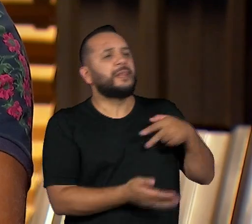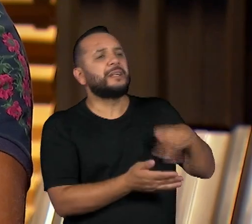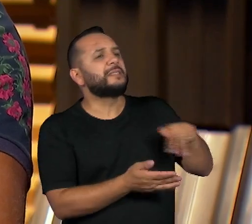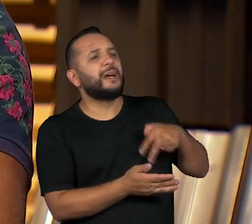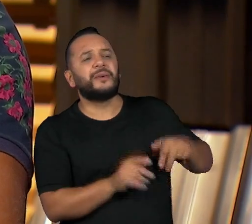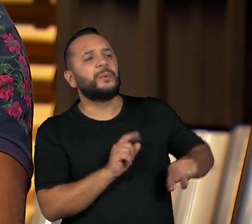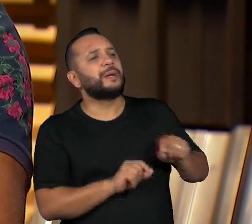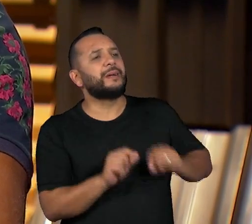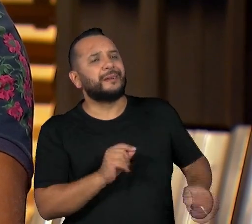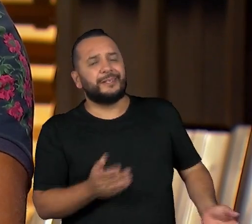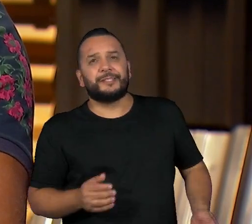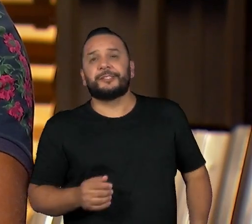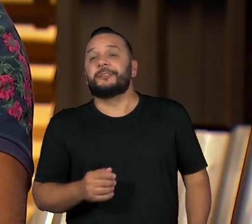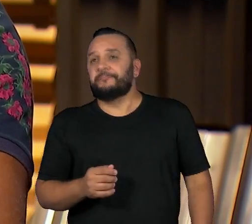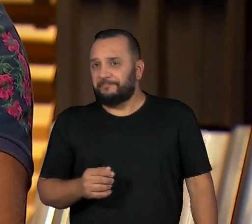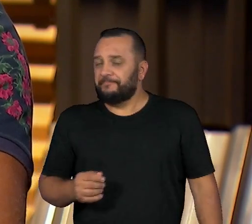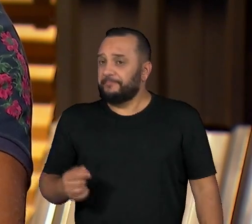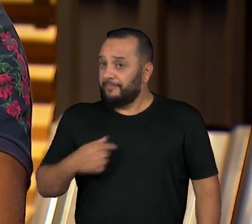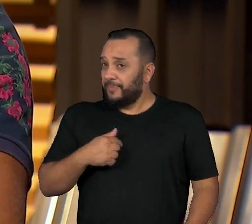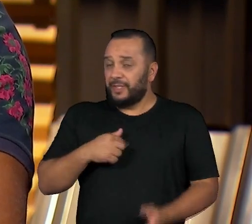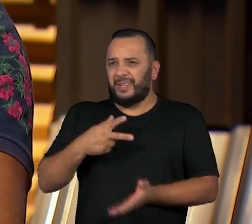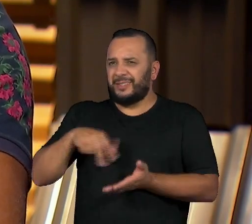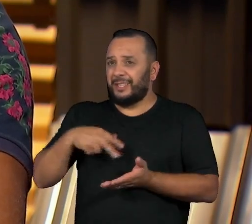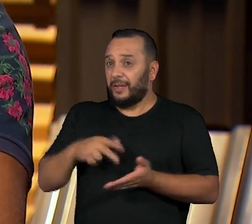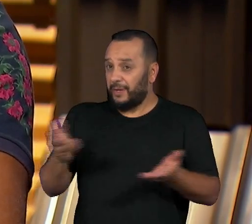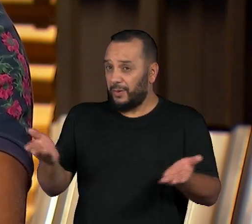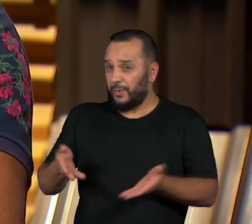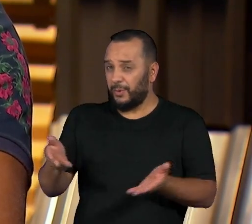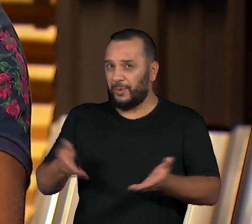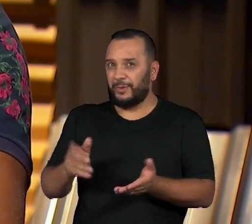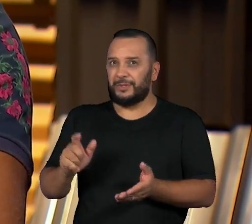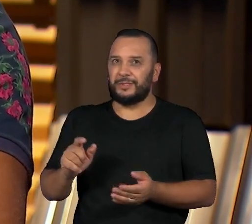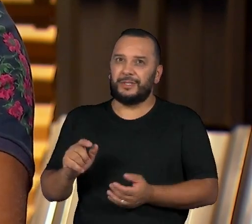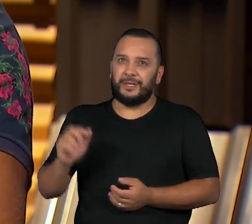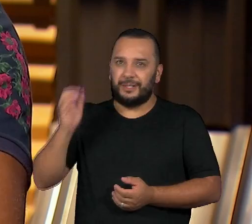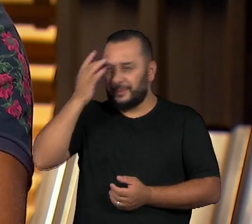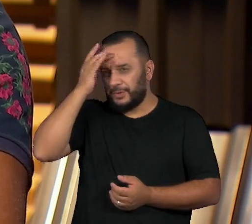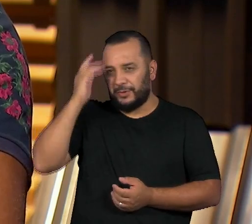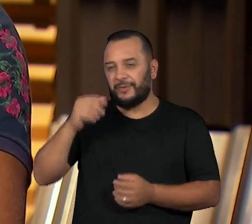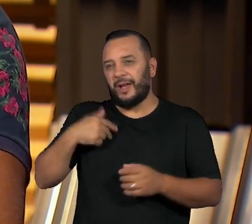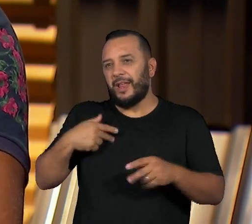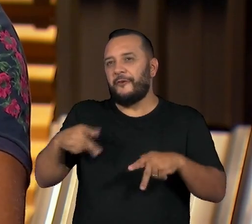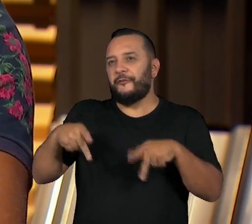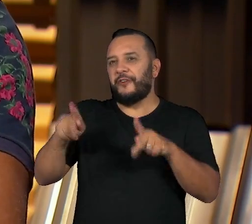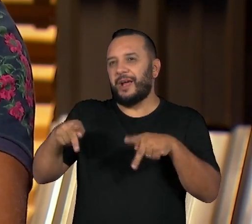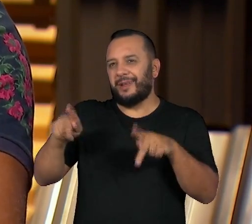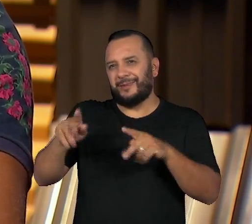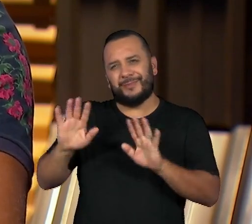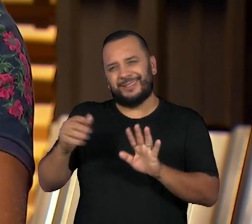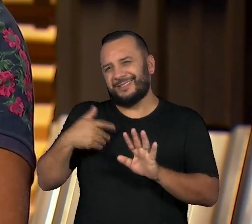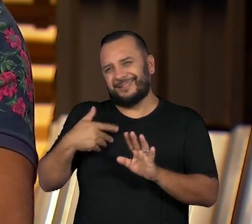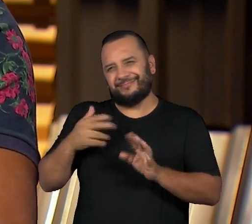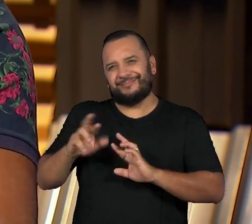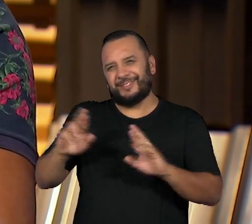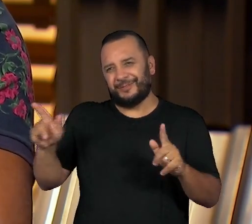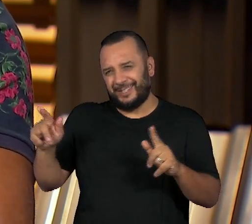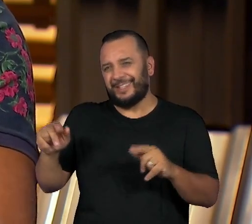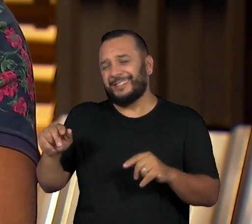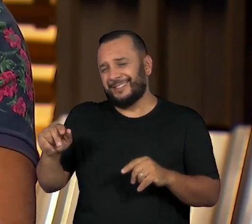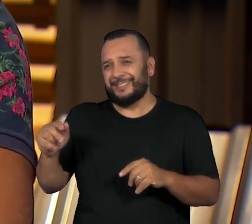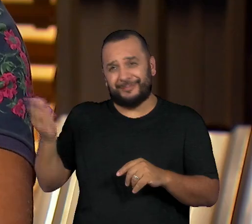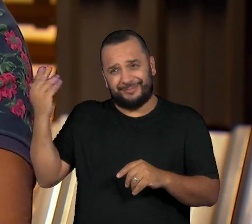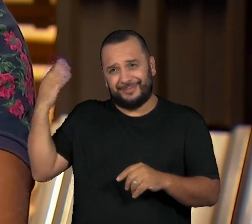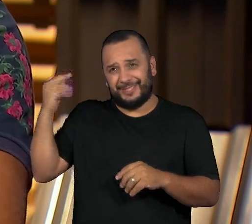gente dançava, que hoje, né, as pessoas falam funk, mas não é. Era os passinhos